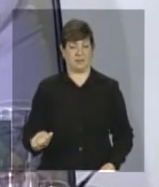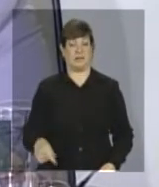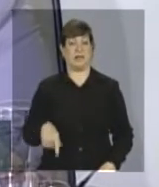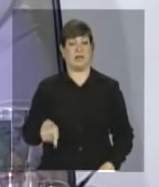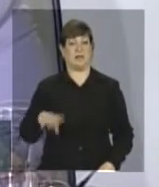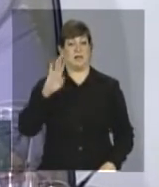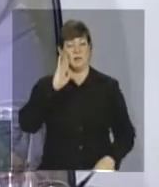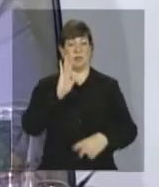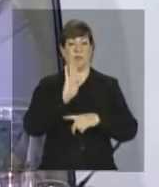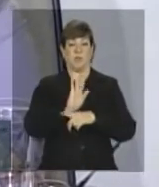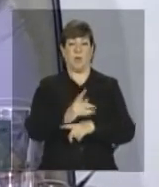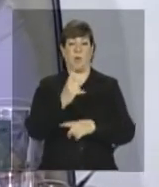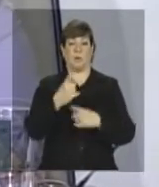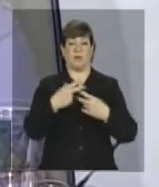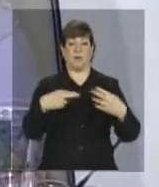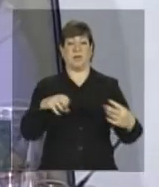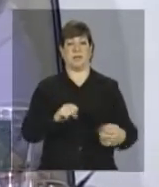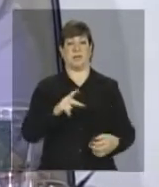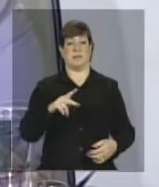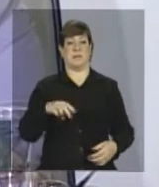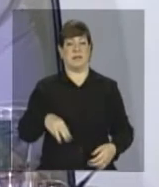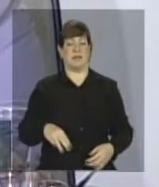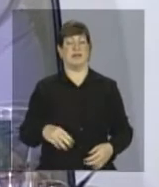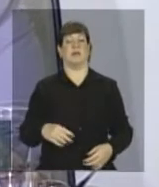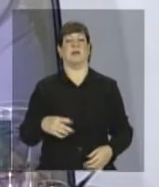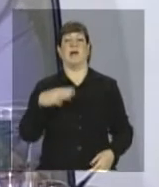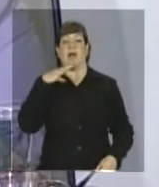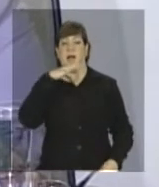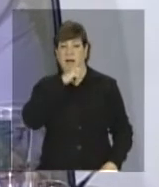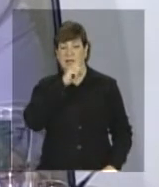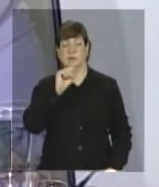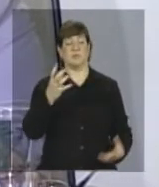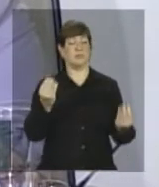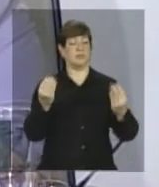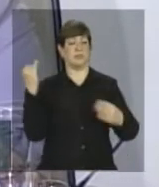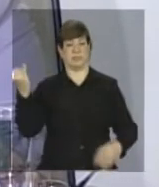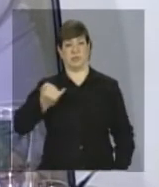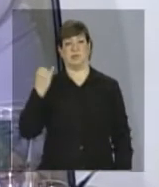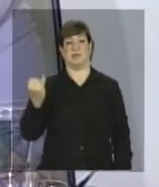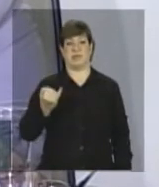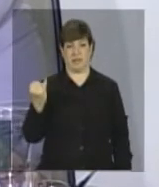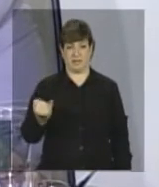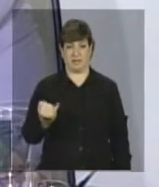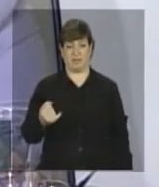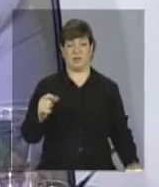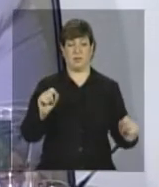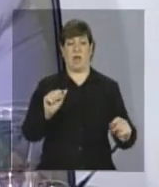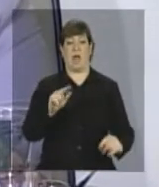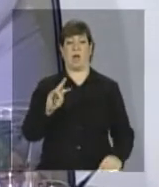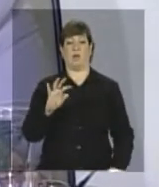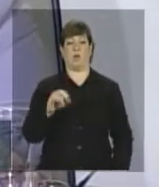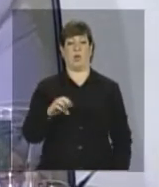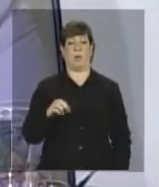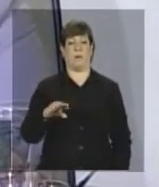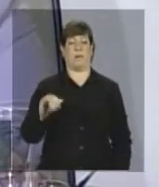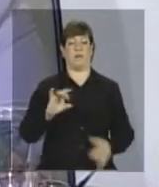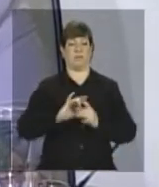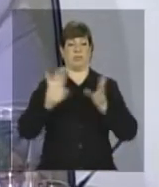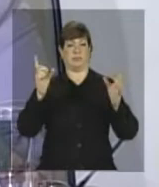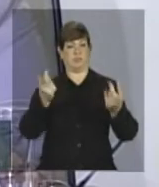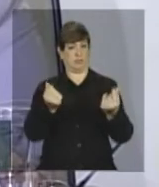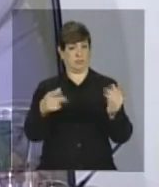para uma das questões que a SPM considera de extrema importância: a autonomia econômica das